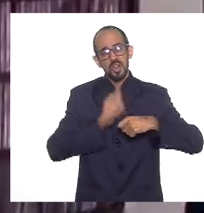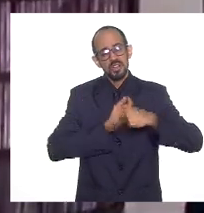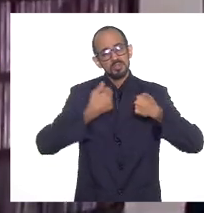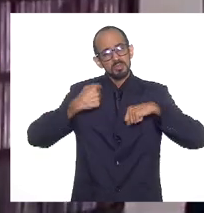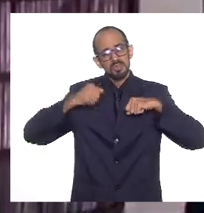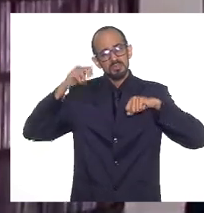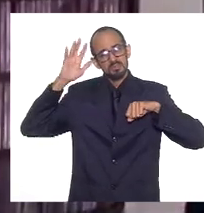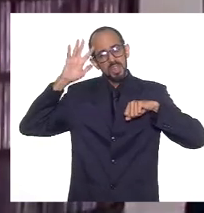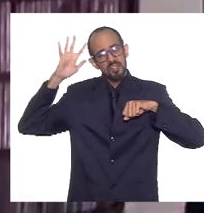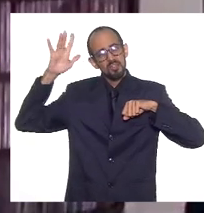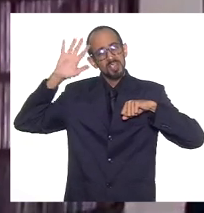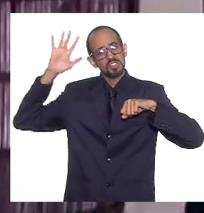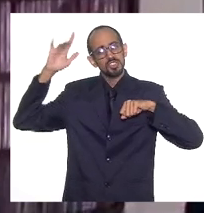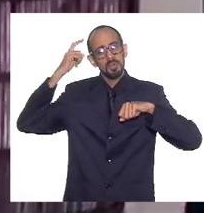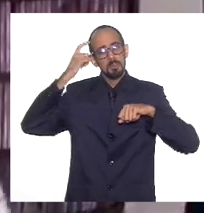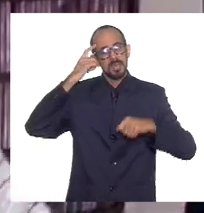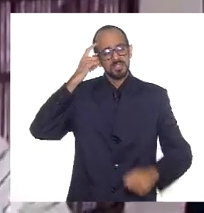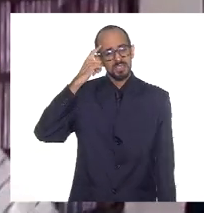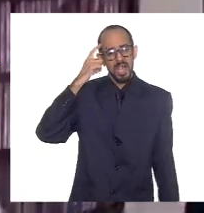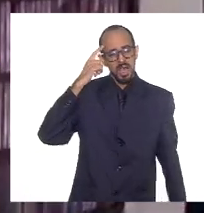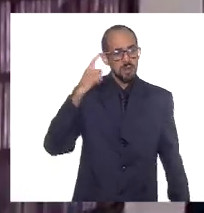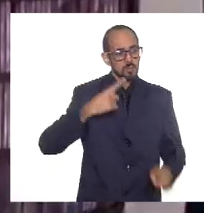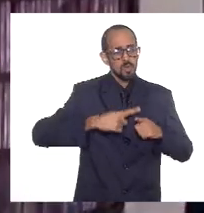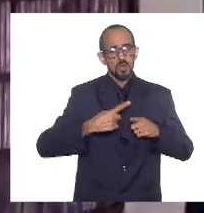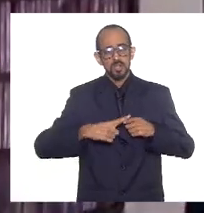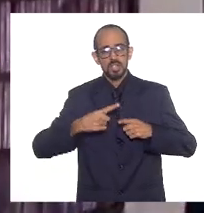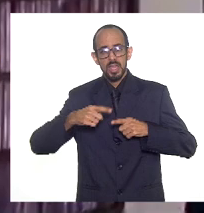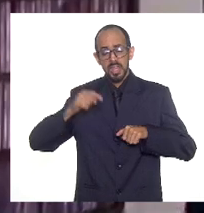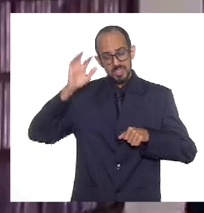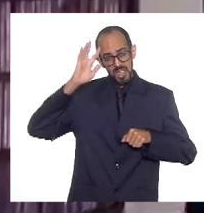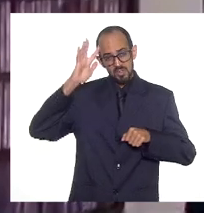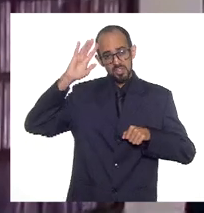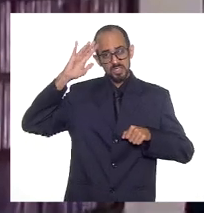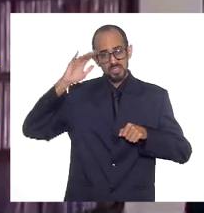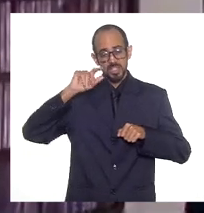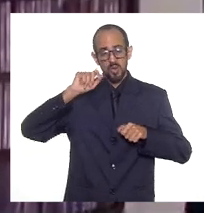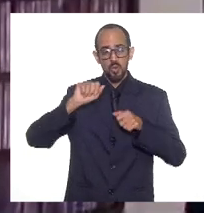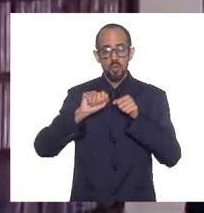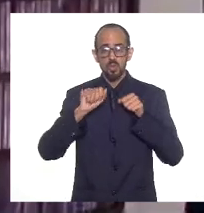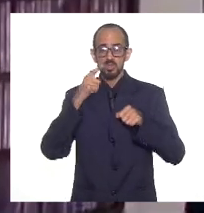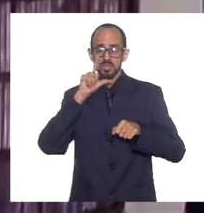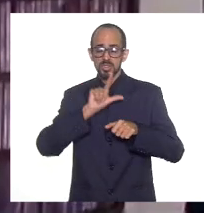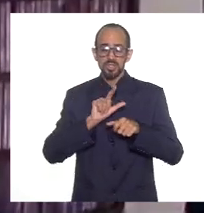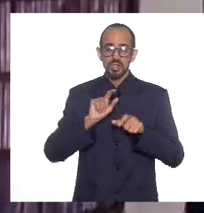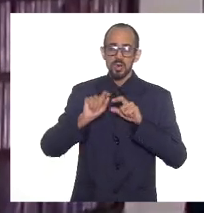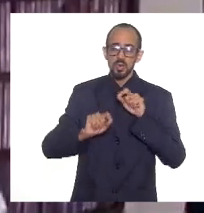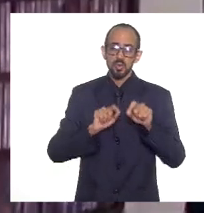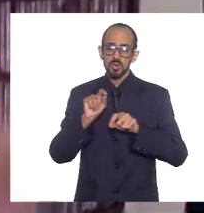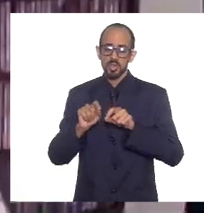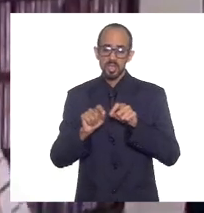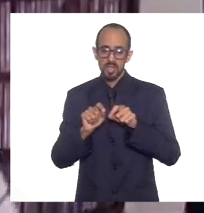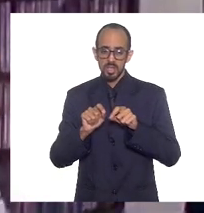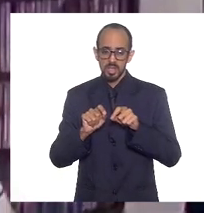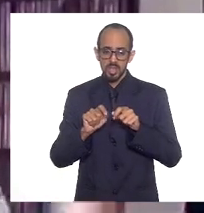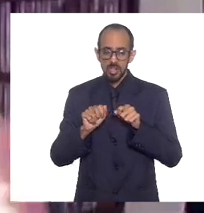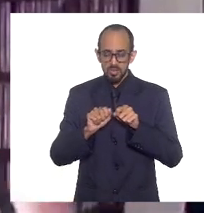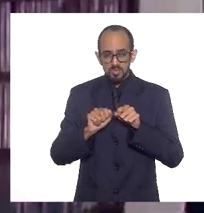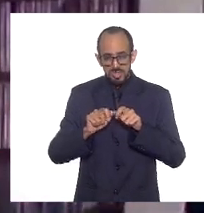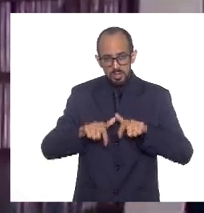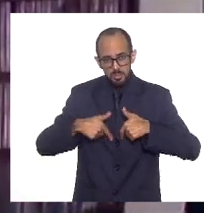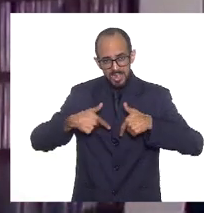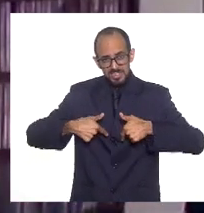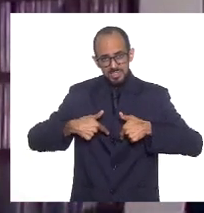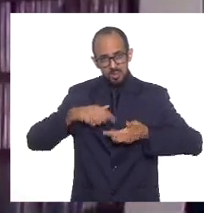nossa e que esta reflexão ela se reverta de forma... se reverta numa ação